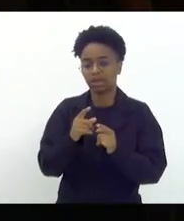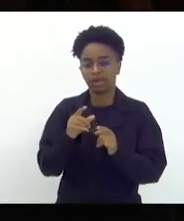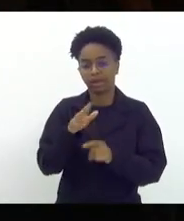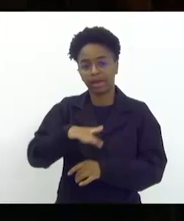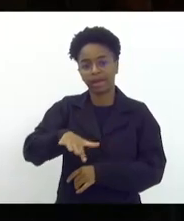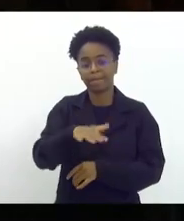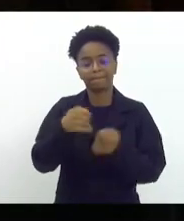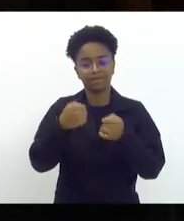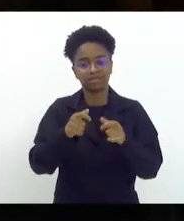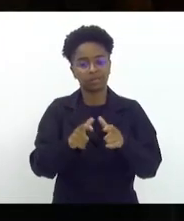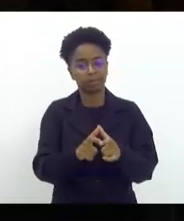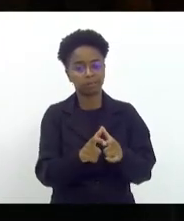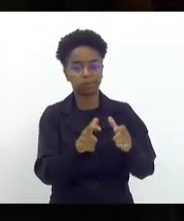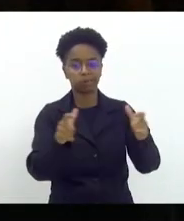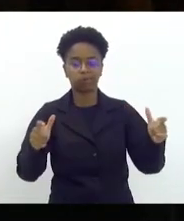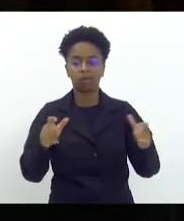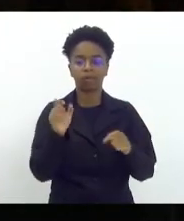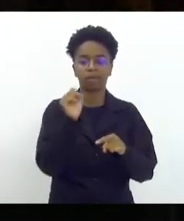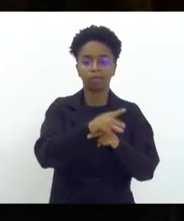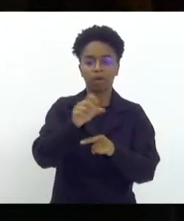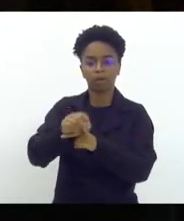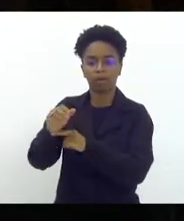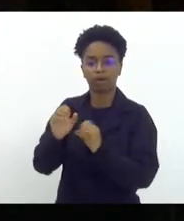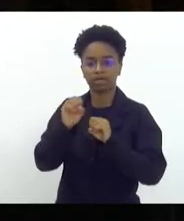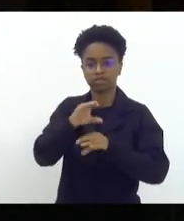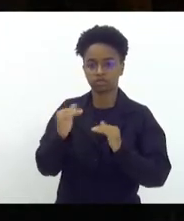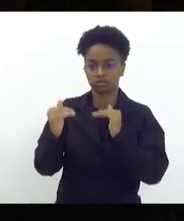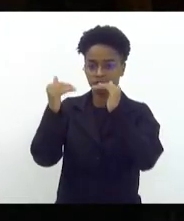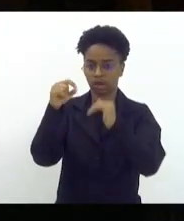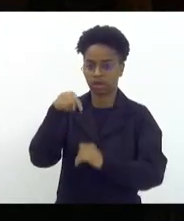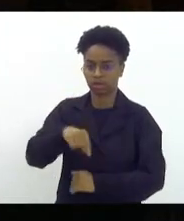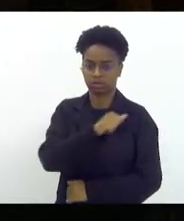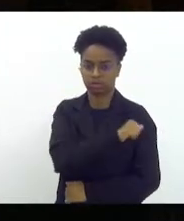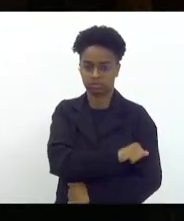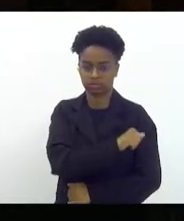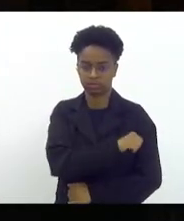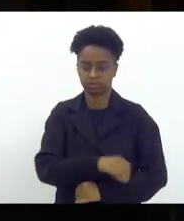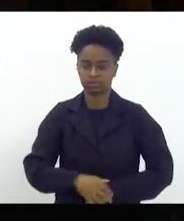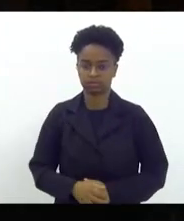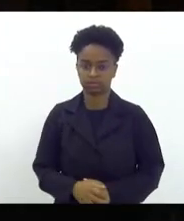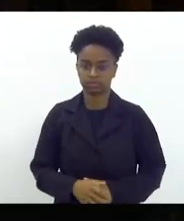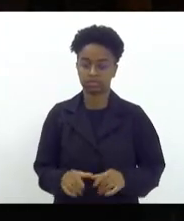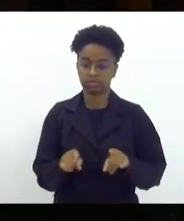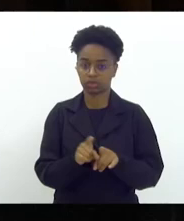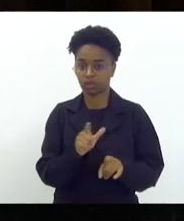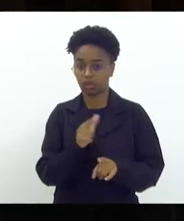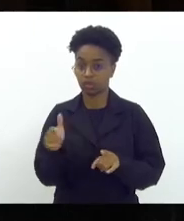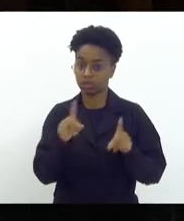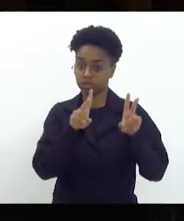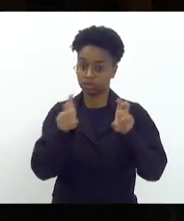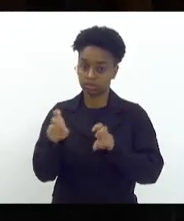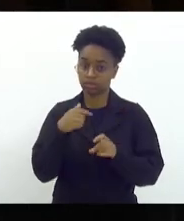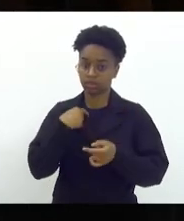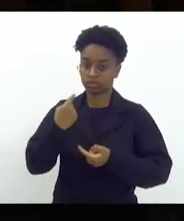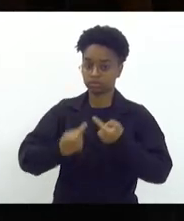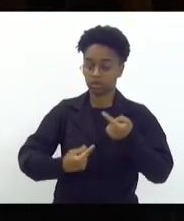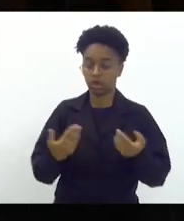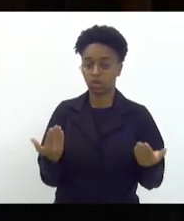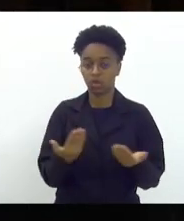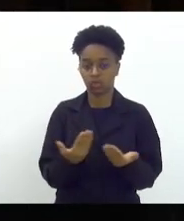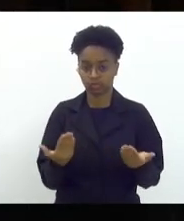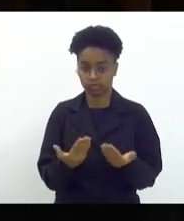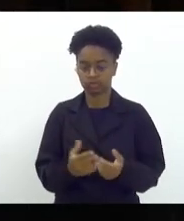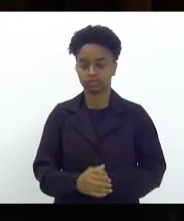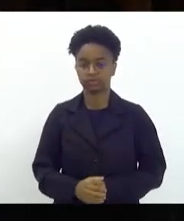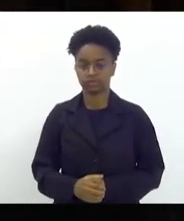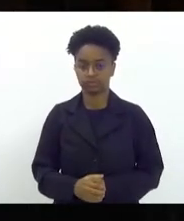a expansão do acesso ao ensino superior no nosso estado e outro tema que eu venho trazer essa Tribuna no dia